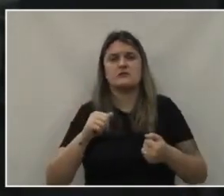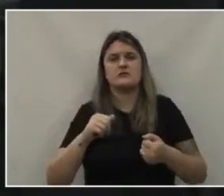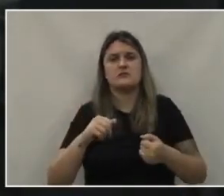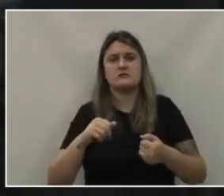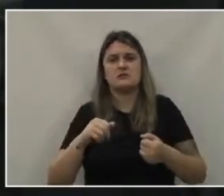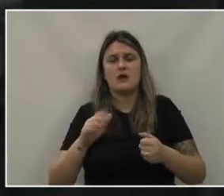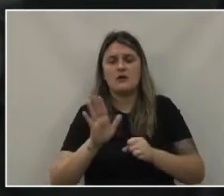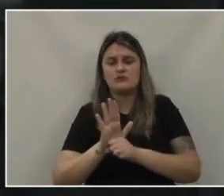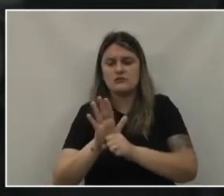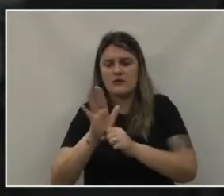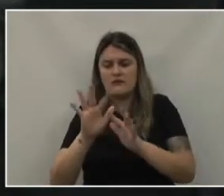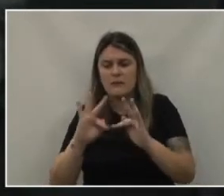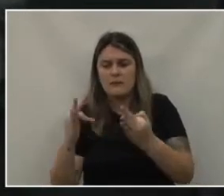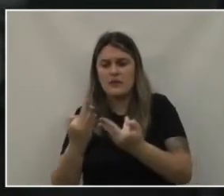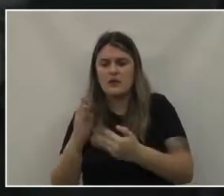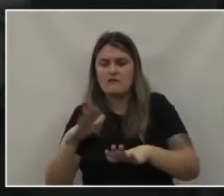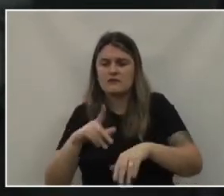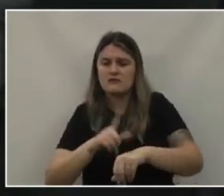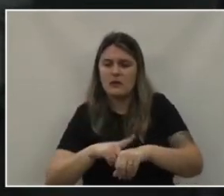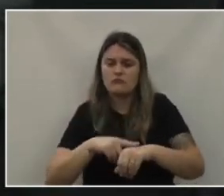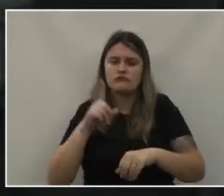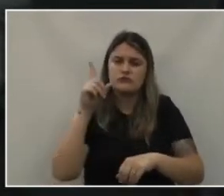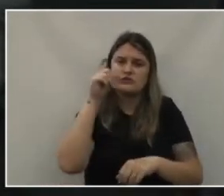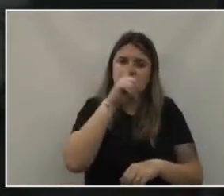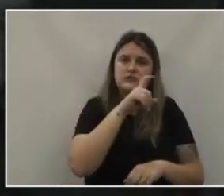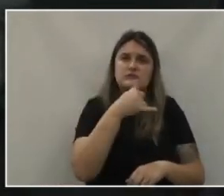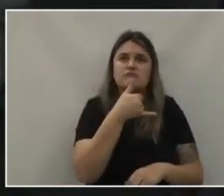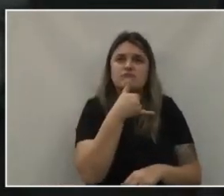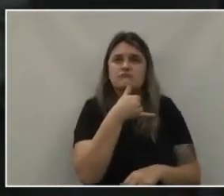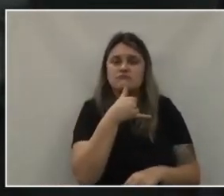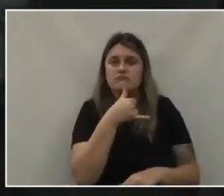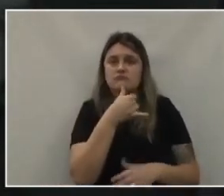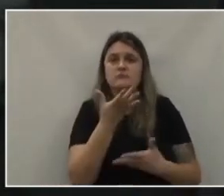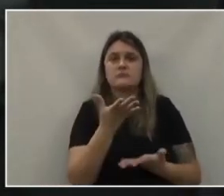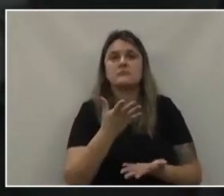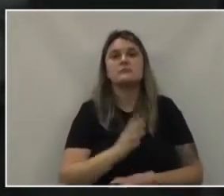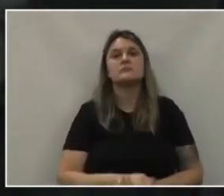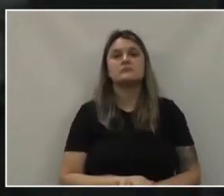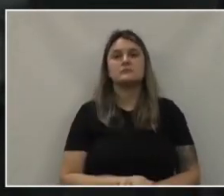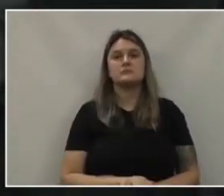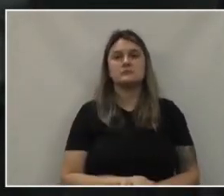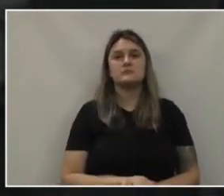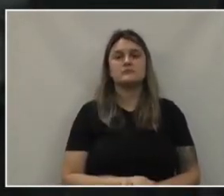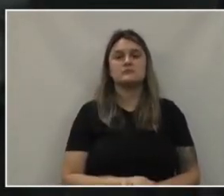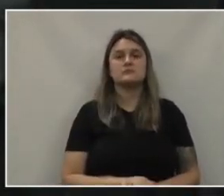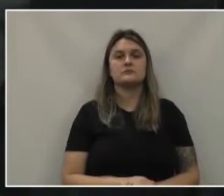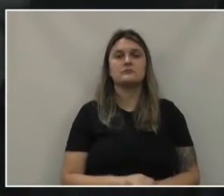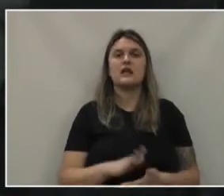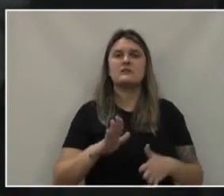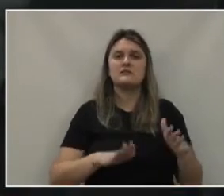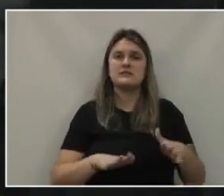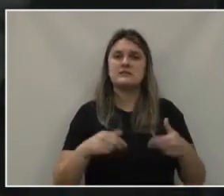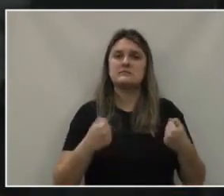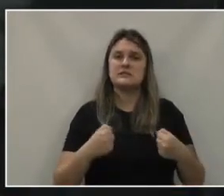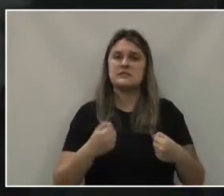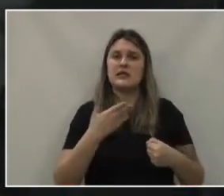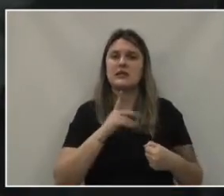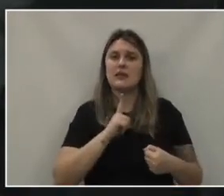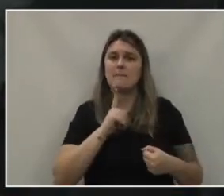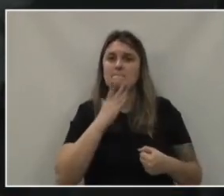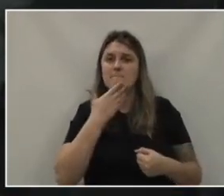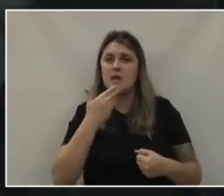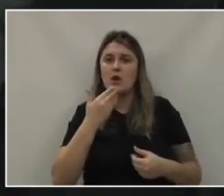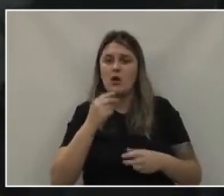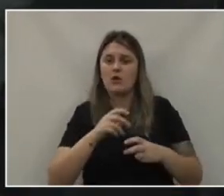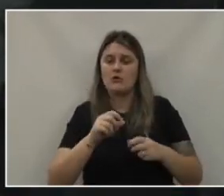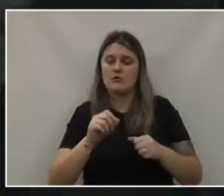mais conforto para as pessoas naquelas horas difíceis que as pessoas acabam passando ali, e precisa ter uma melhor estrutura,